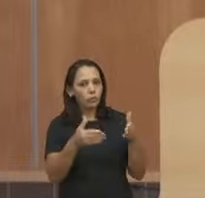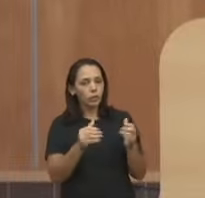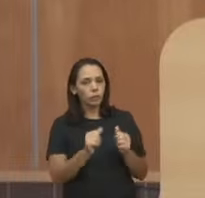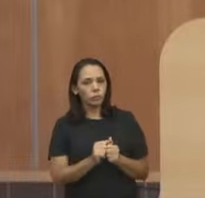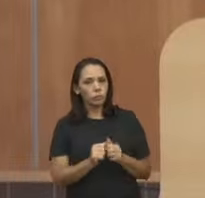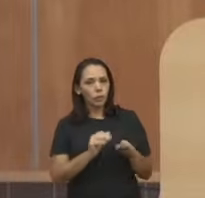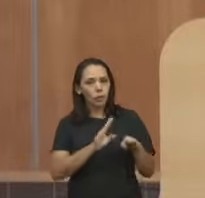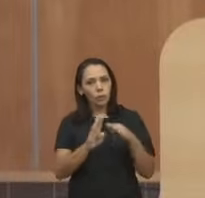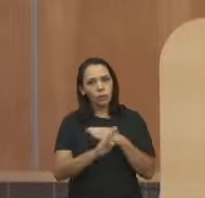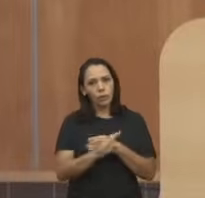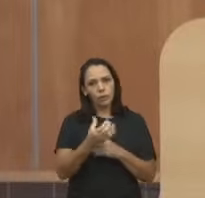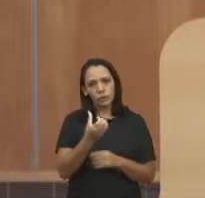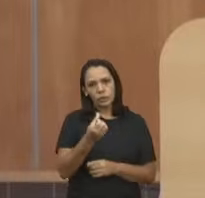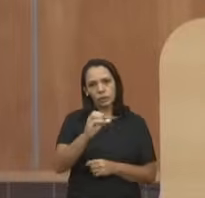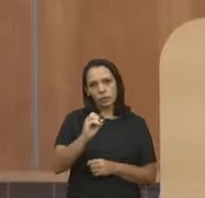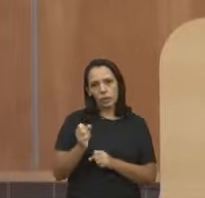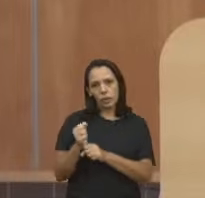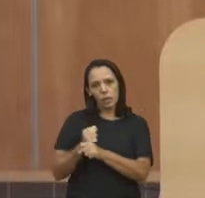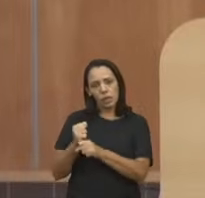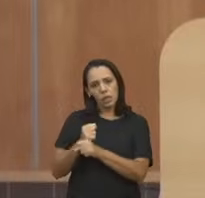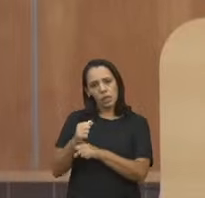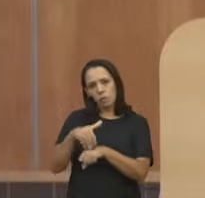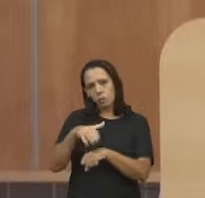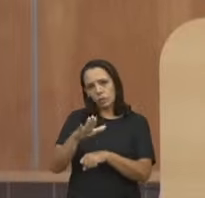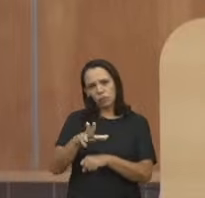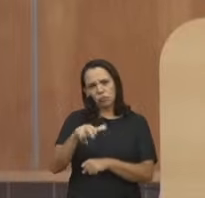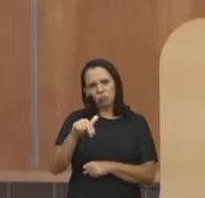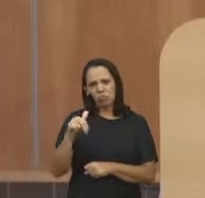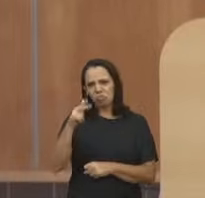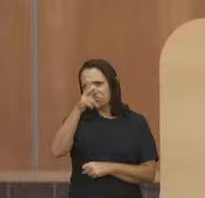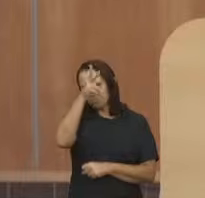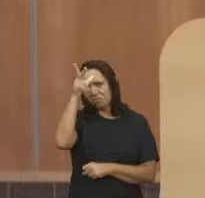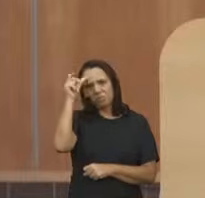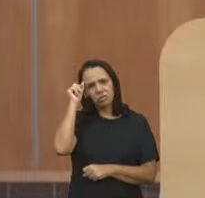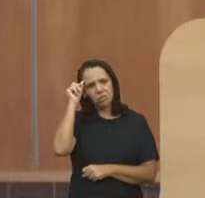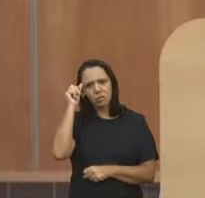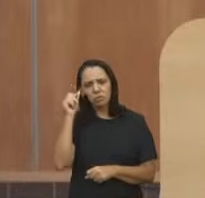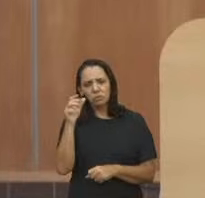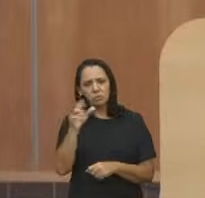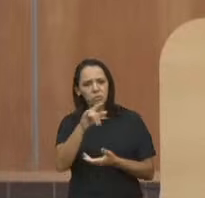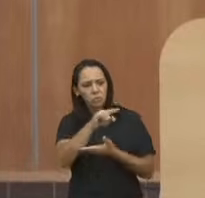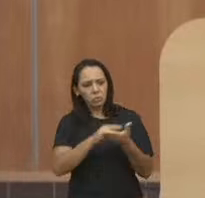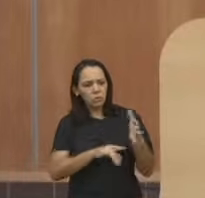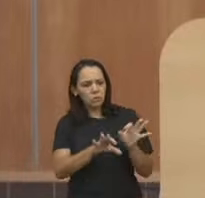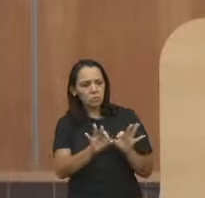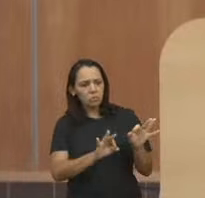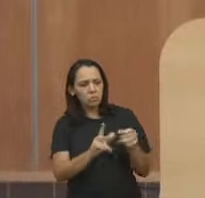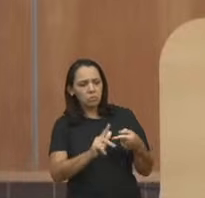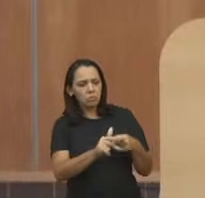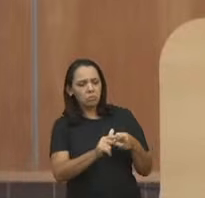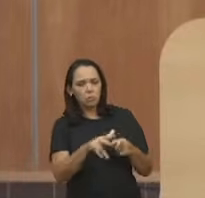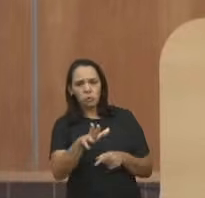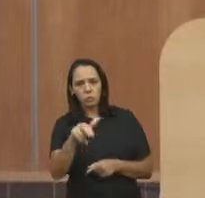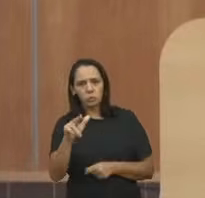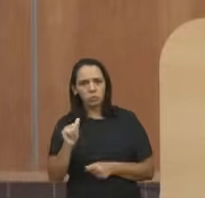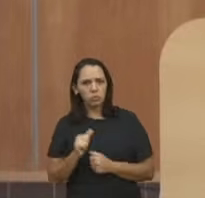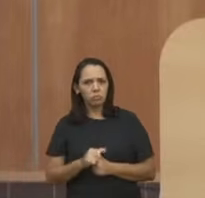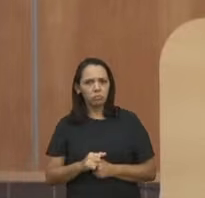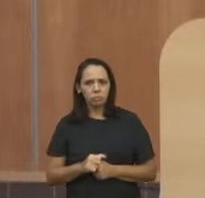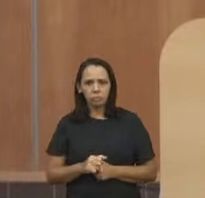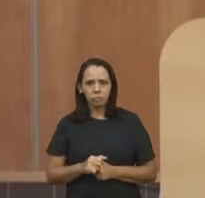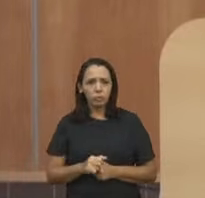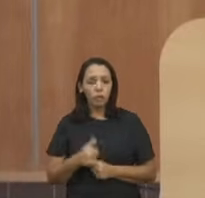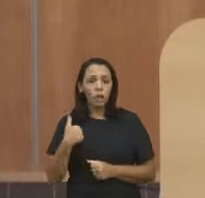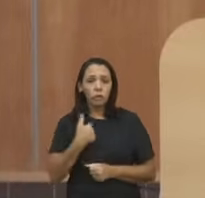nunca administração nenhuma interessou em fazer a regularização do Cepinho. A gente vem numa luta há 8 anos do governo Isaías e